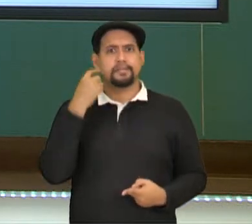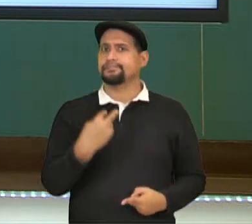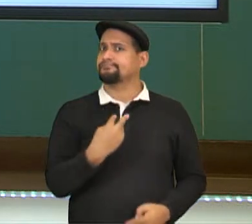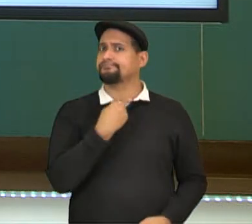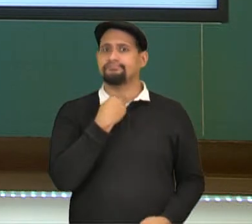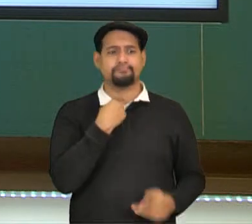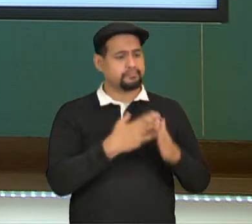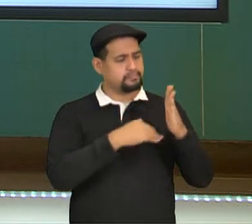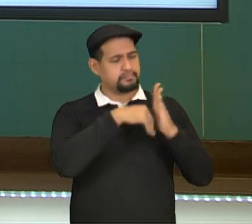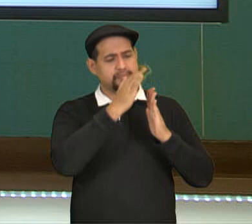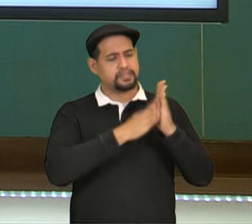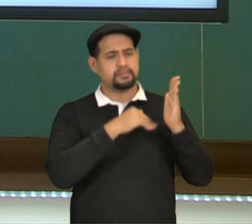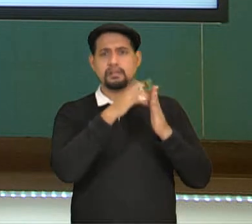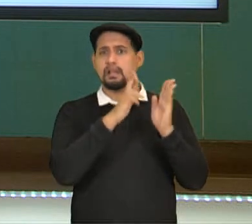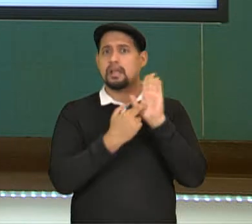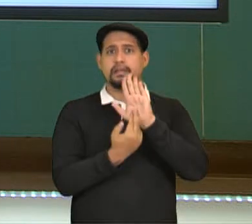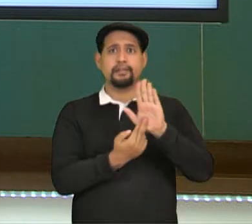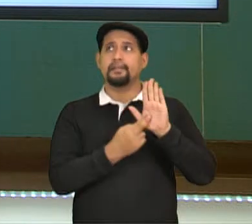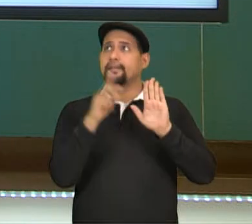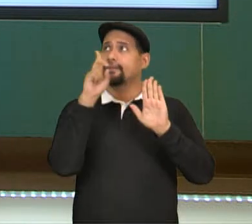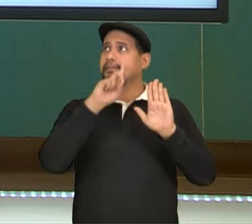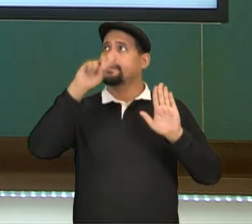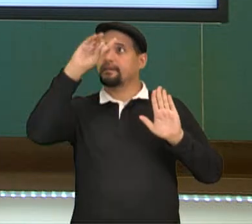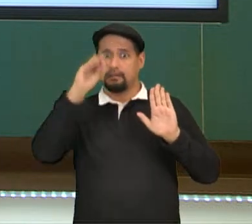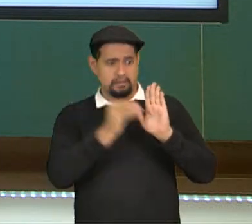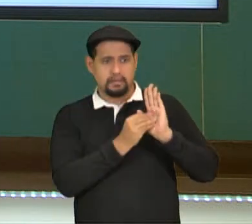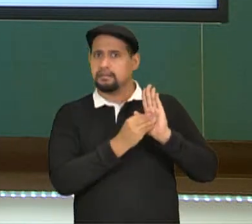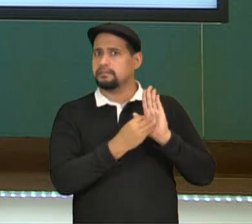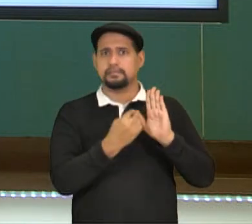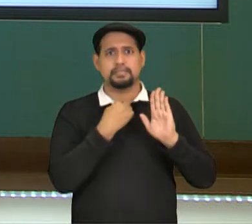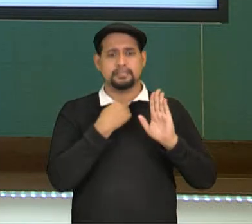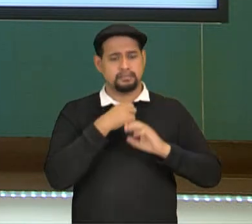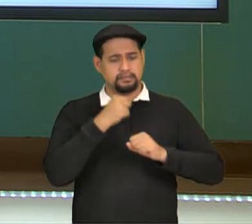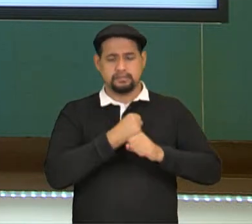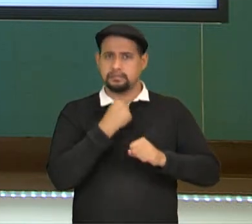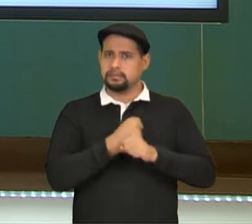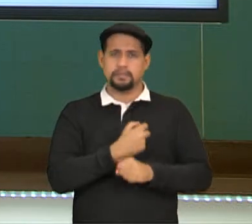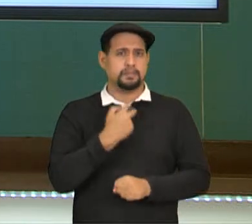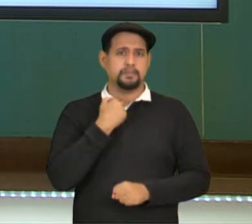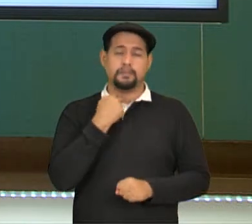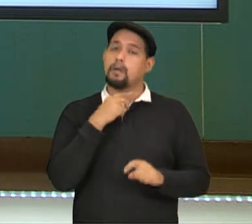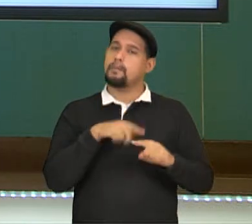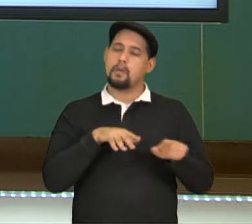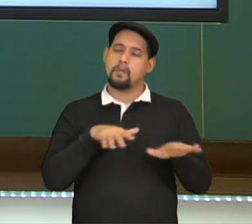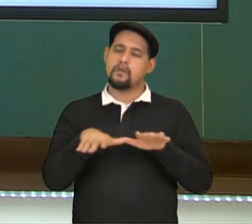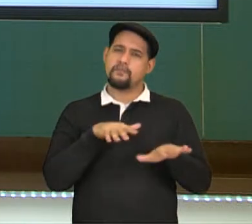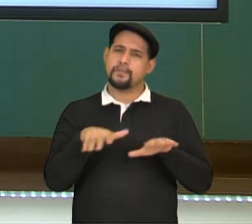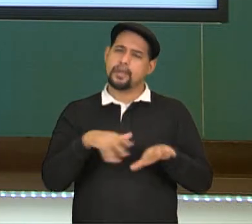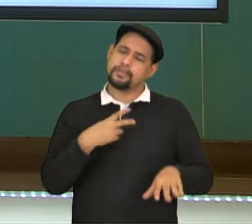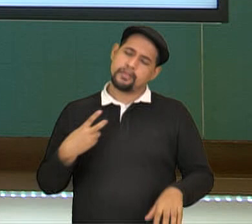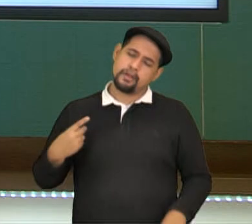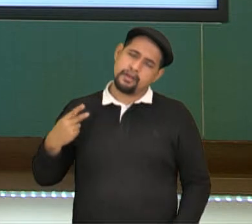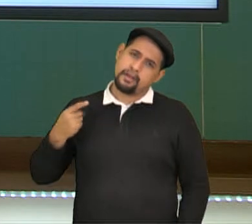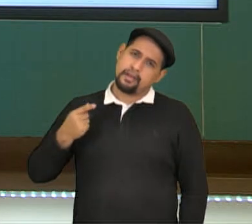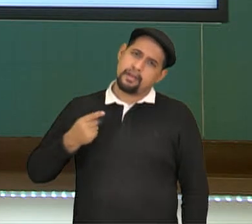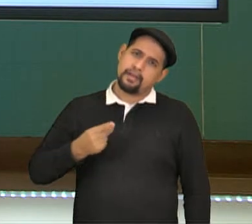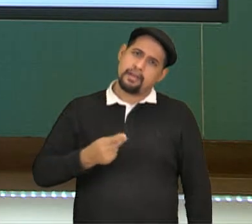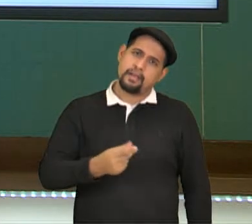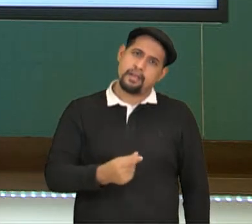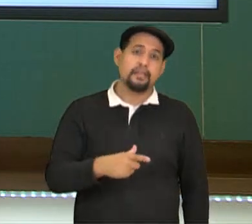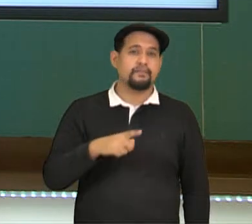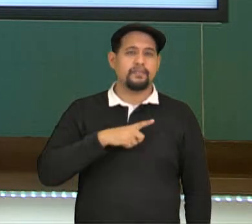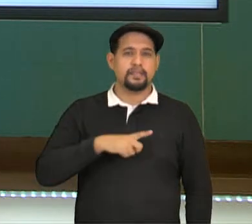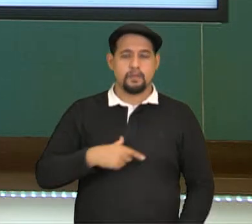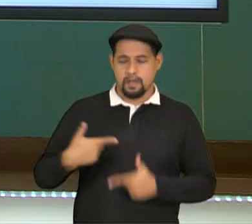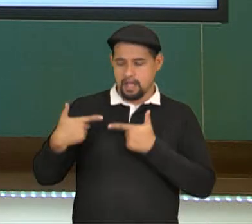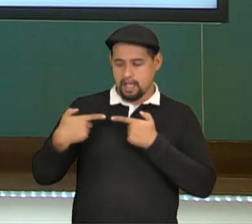podia pintar, representar Deus através de uma pintura, de uma escultura, tá? E esse movimento, ele vai durar muito tempo ali, a gente vai ter praticamente uma